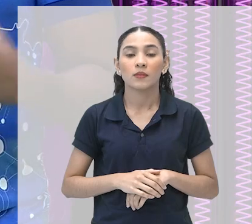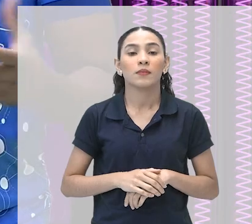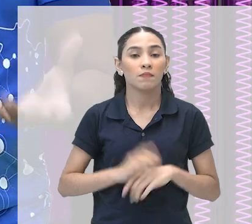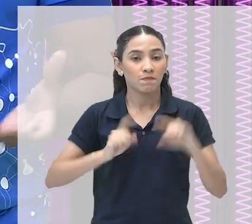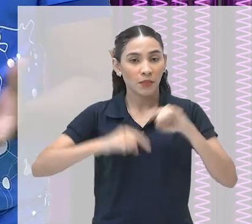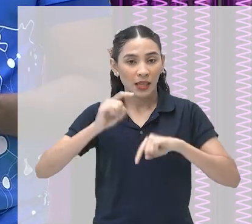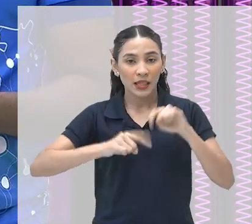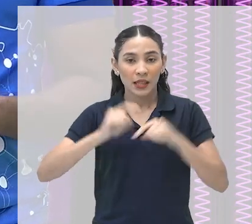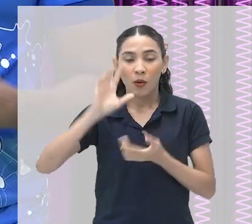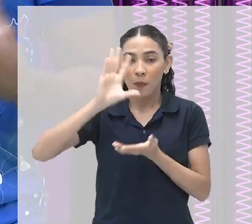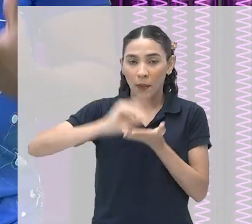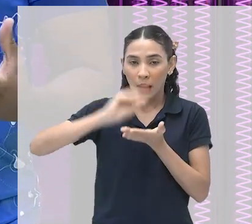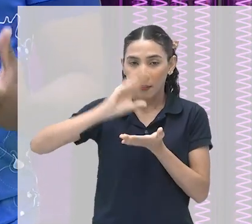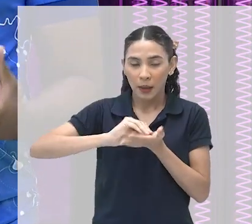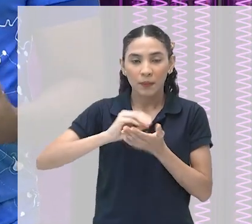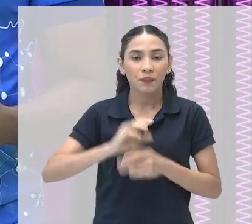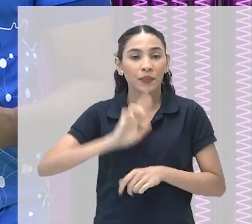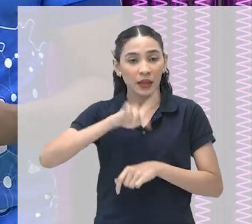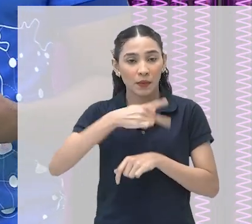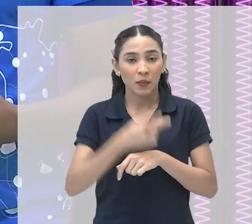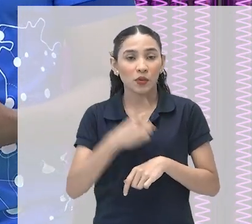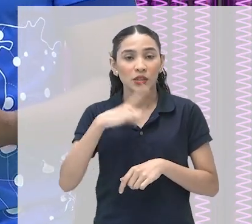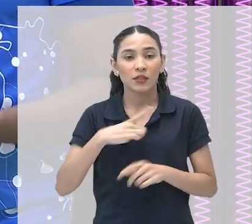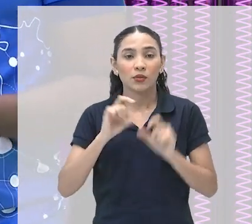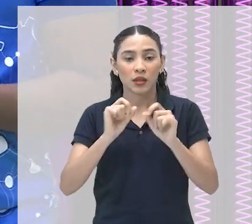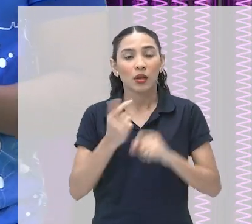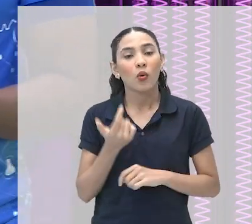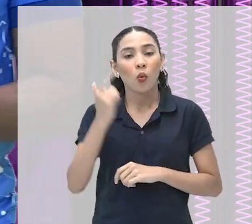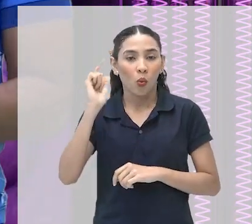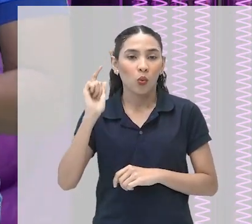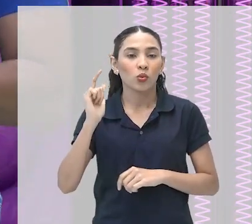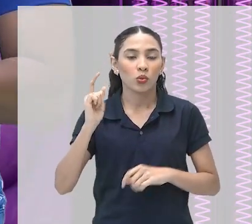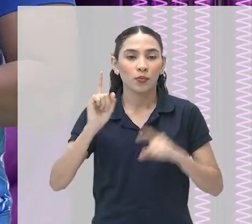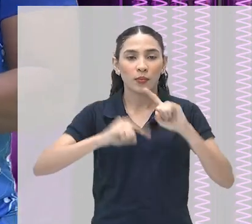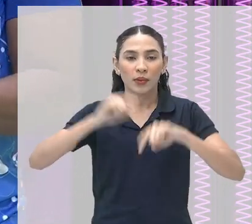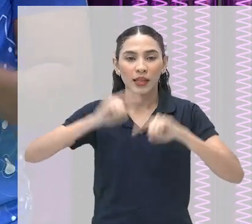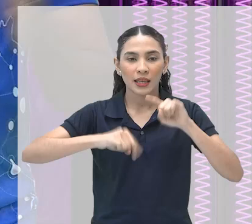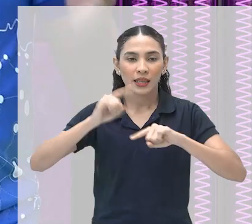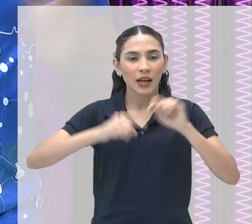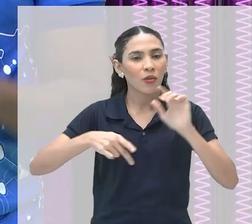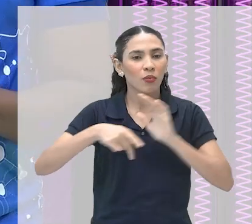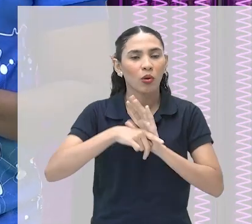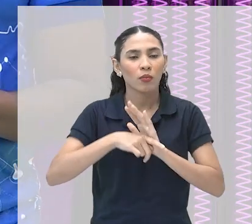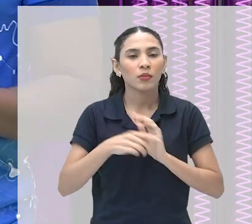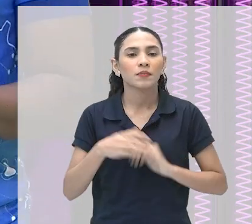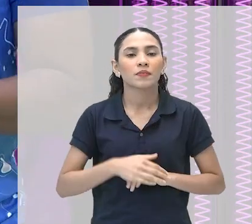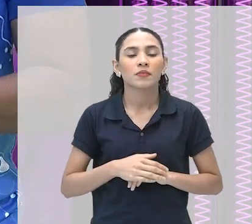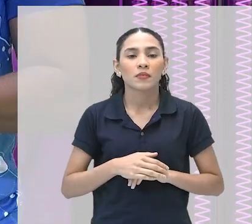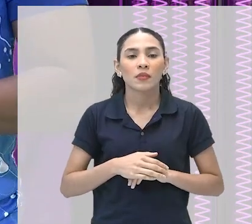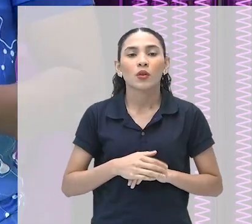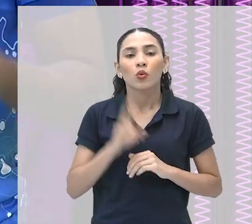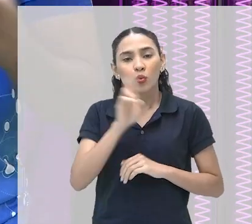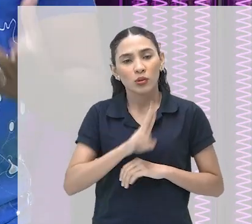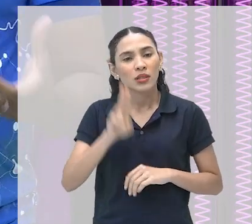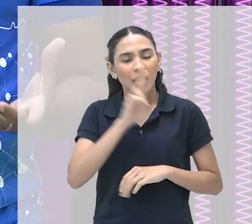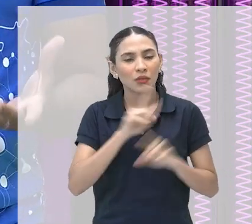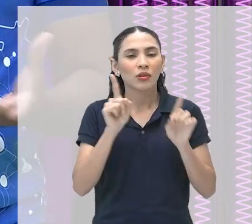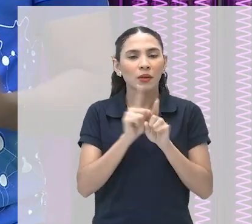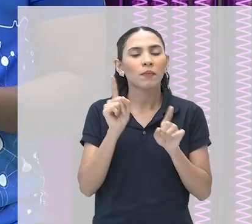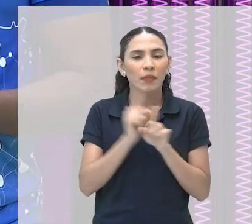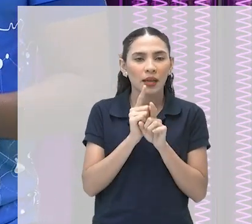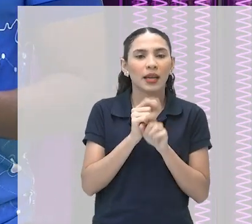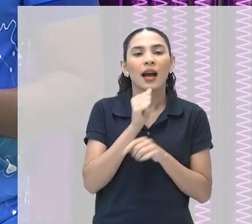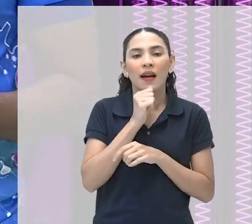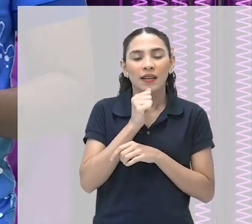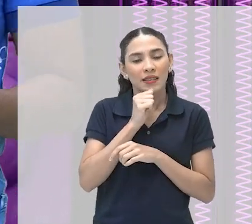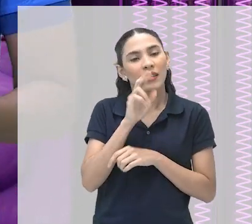ferramentas de armazenamento. Depois disso, nós tivemos outro dispositivo, que até um tempo desse estava aqui sendo utilizado,